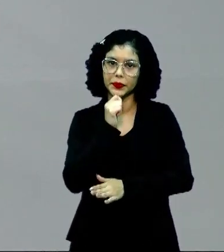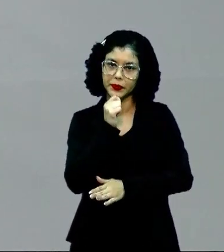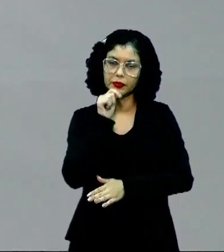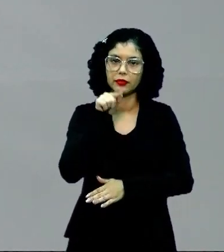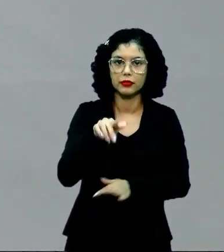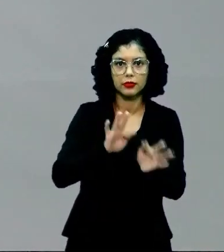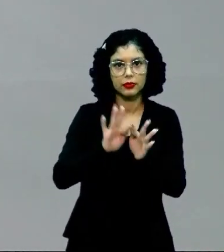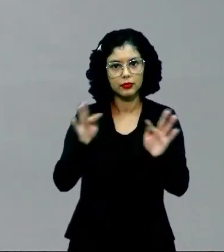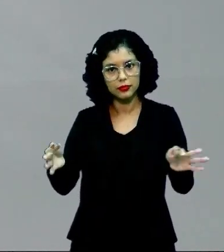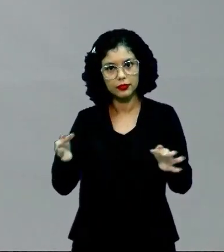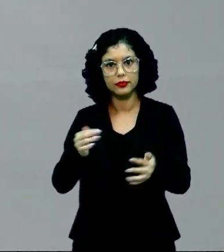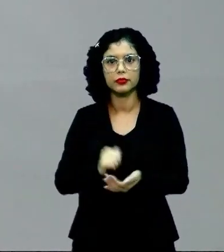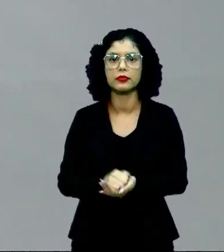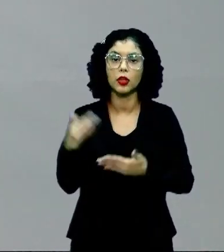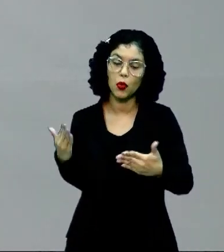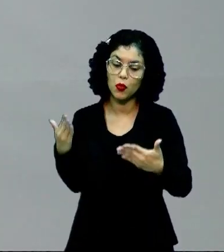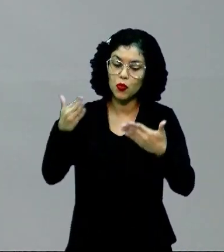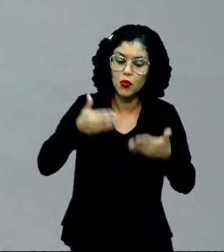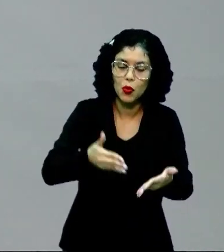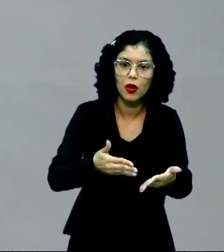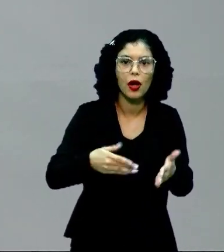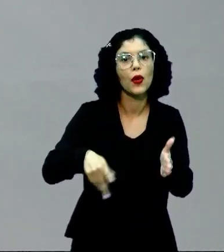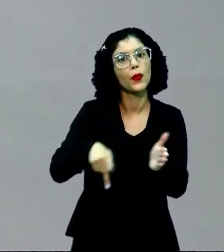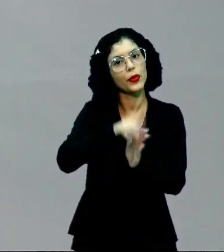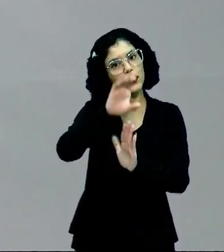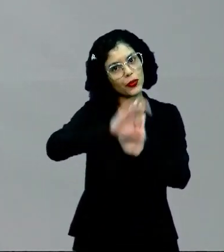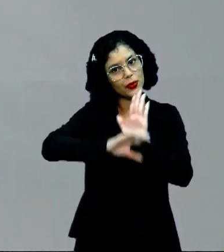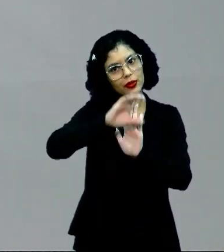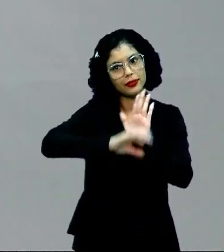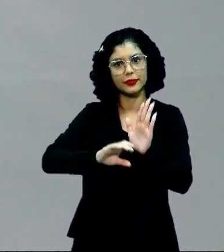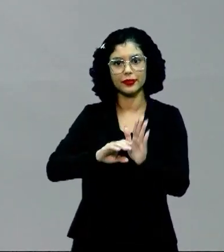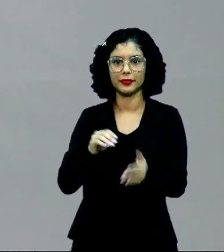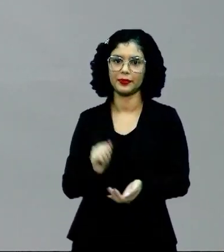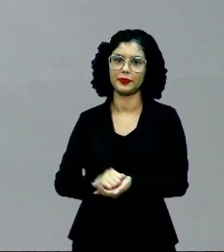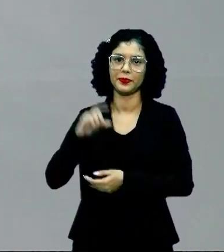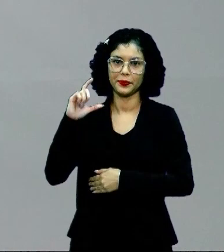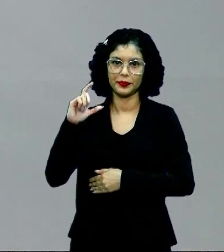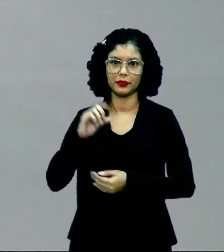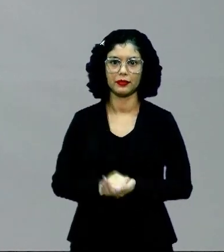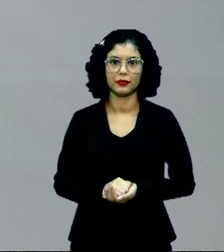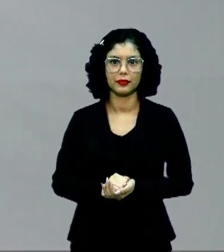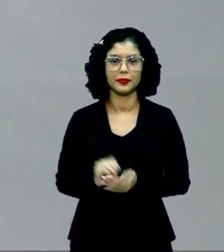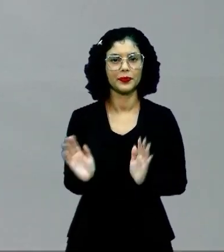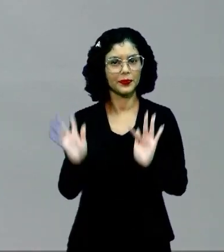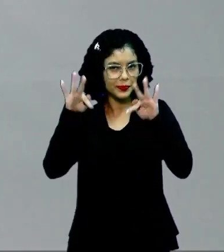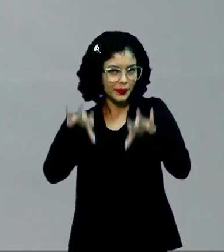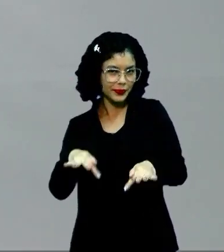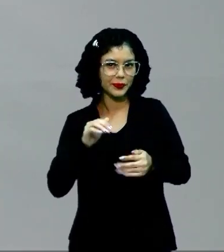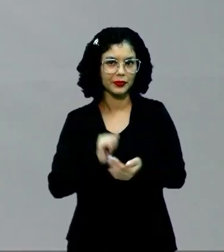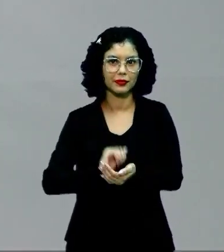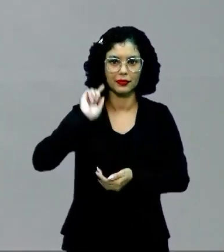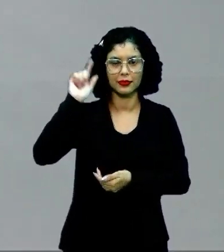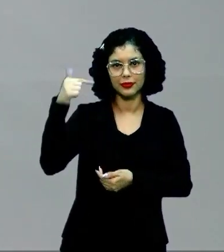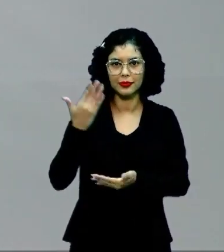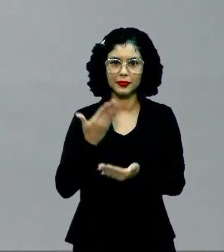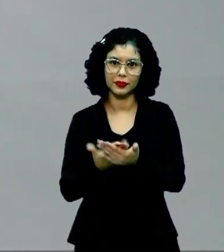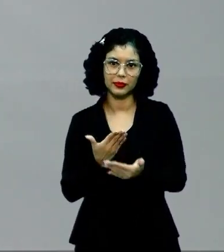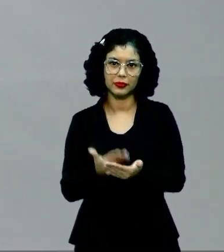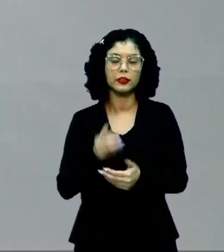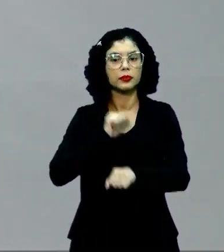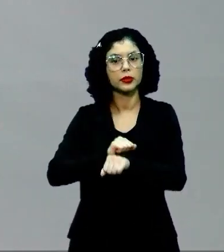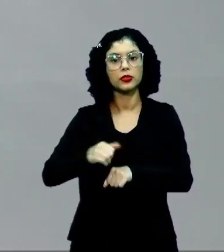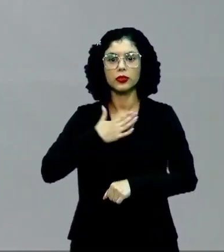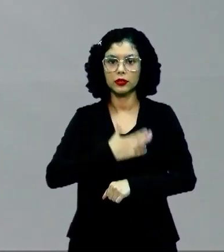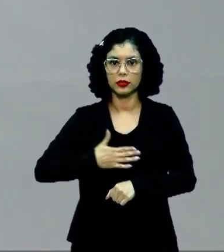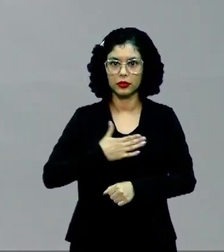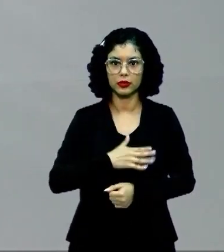aí nessa frase que determine o conteúdo em sua lata. Vamos ficando por aqui. Até a próxima. Espero